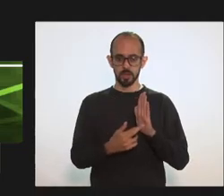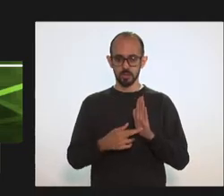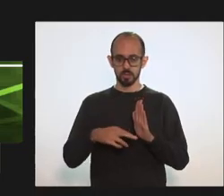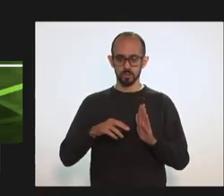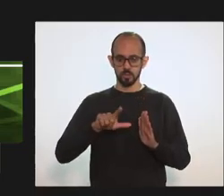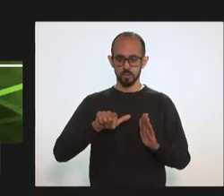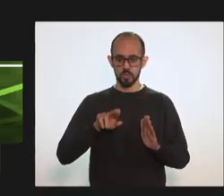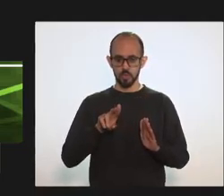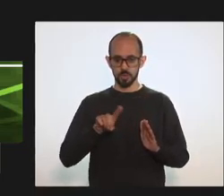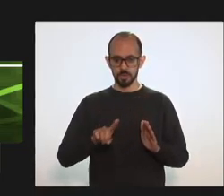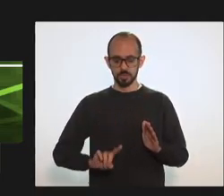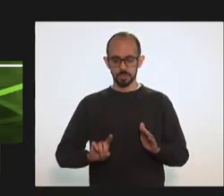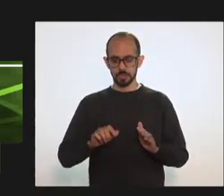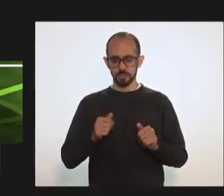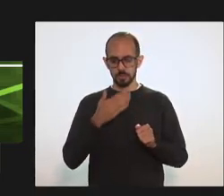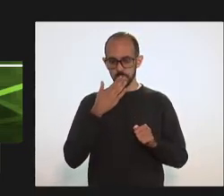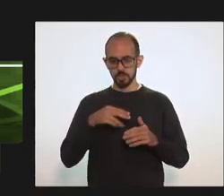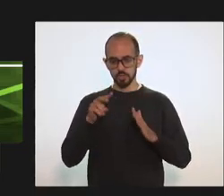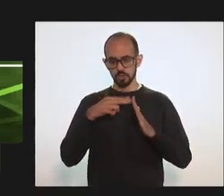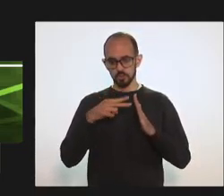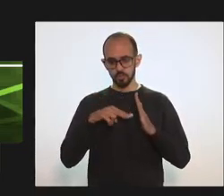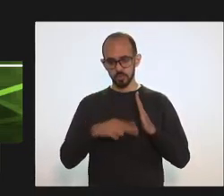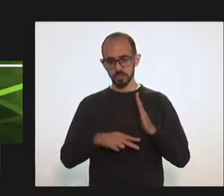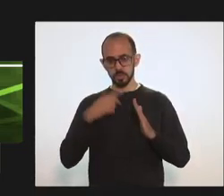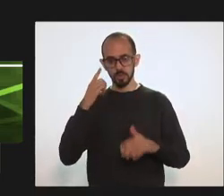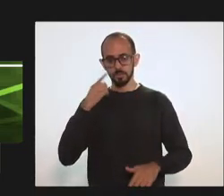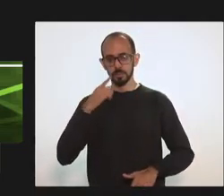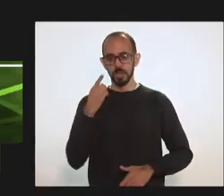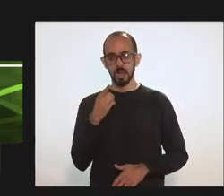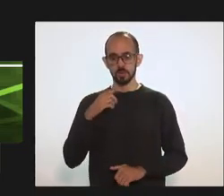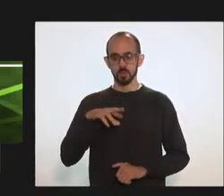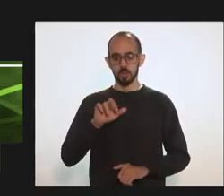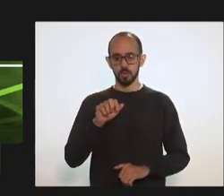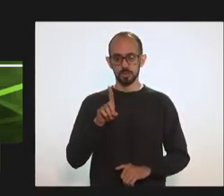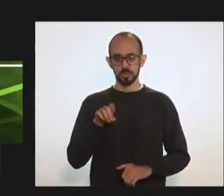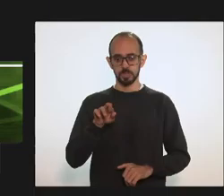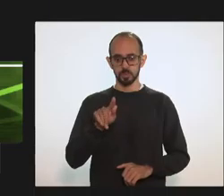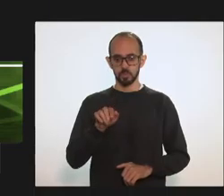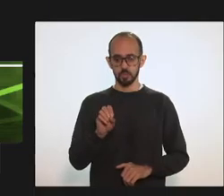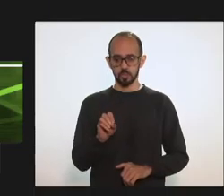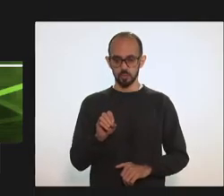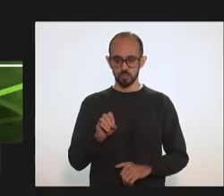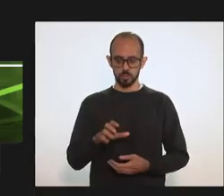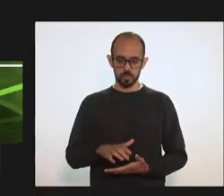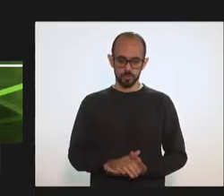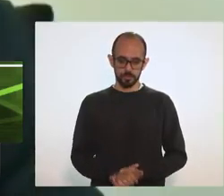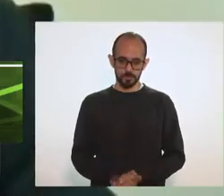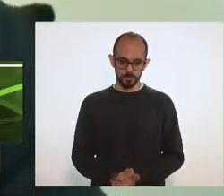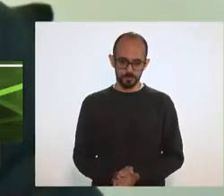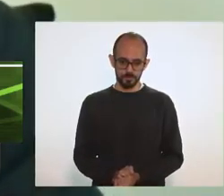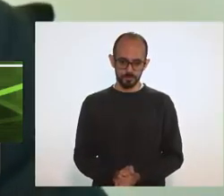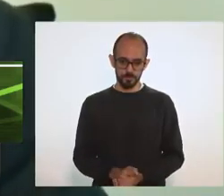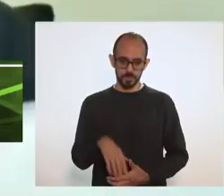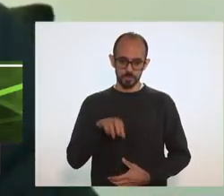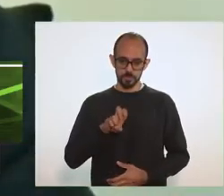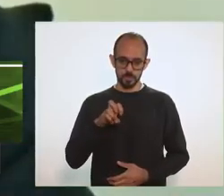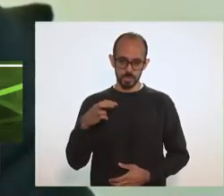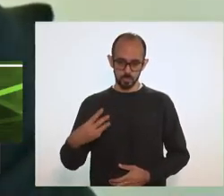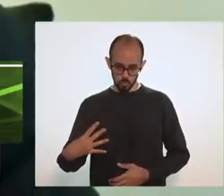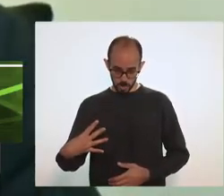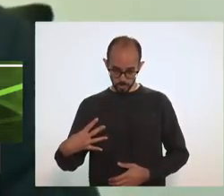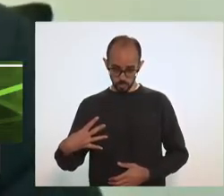não. Pedir vista, presidente. Aí sim. Então, o 53, o projeto de lei